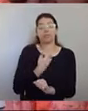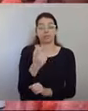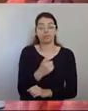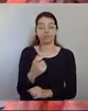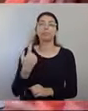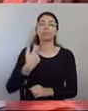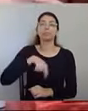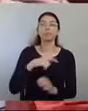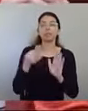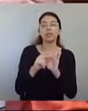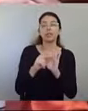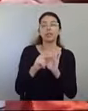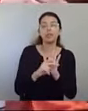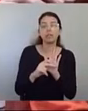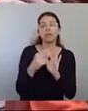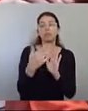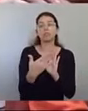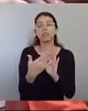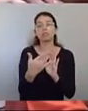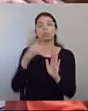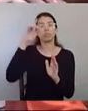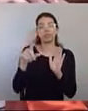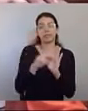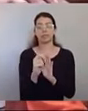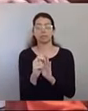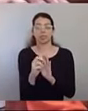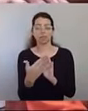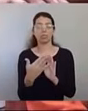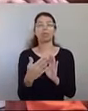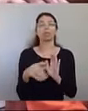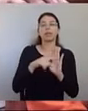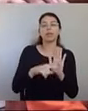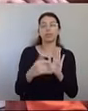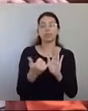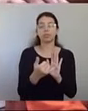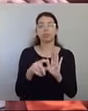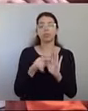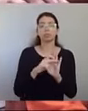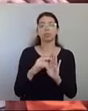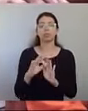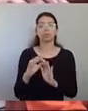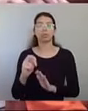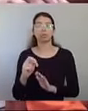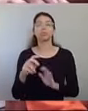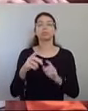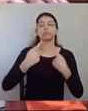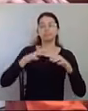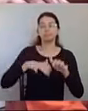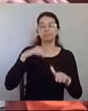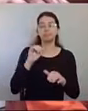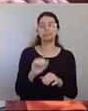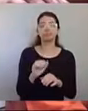linha 1 do artigo 31 e a linha 2 do artigo 43 do regimento desta Assembleia, o agendamento de um ponto na ordem de